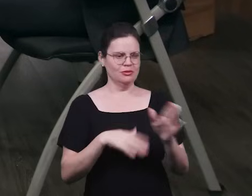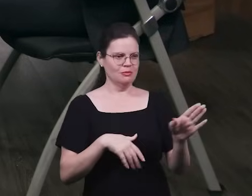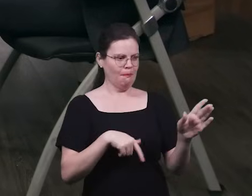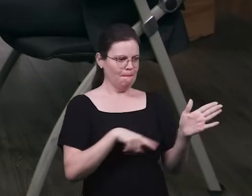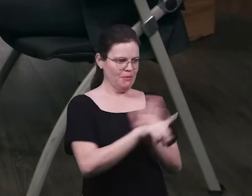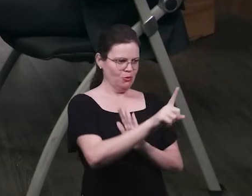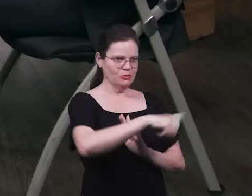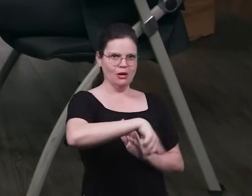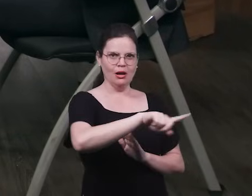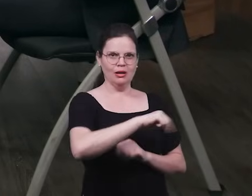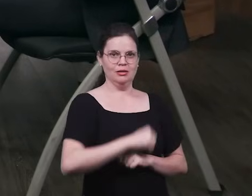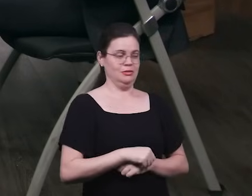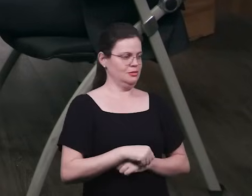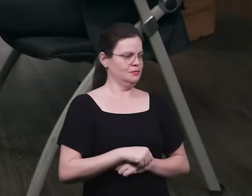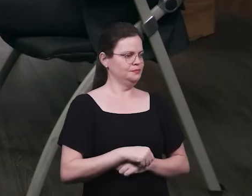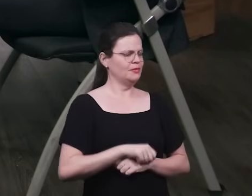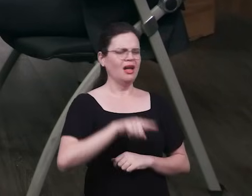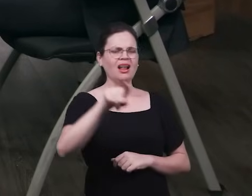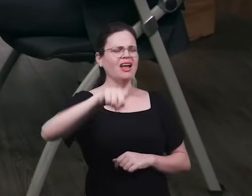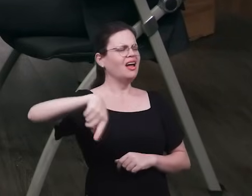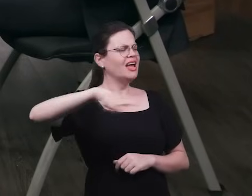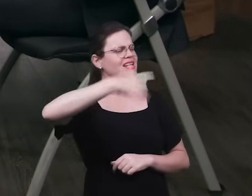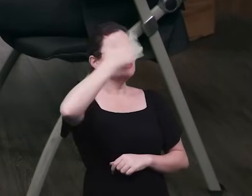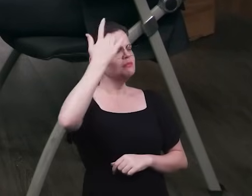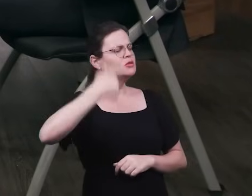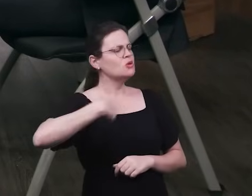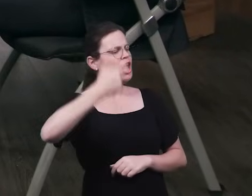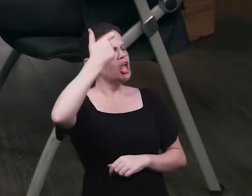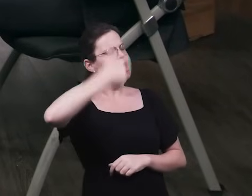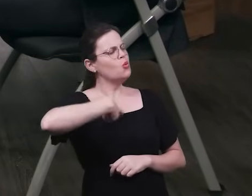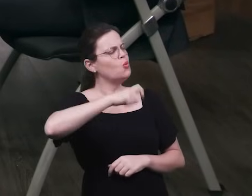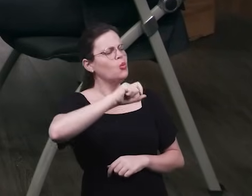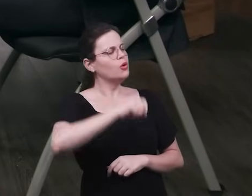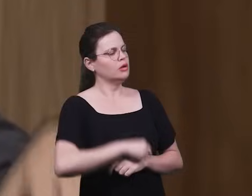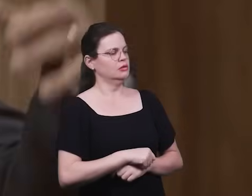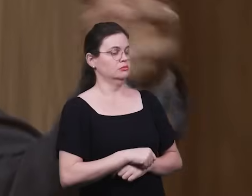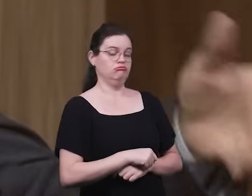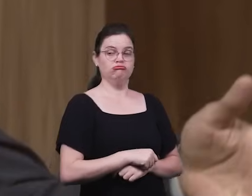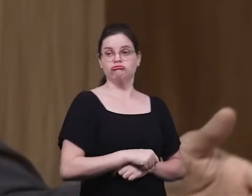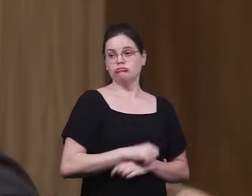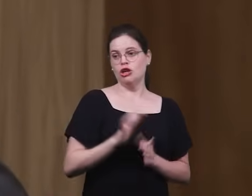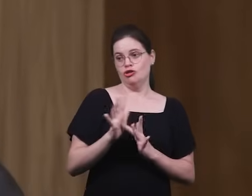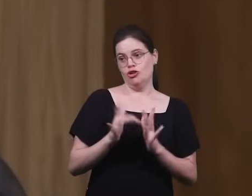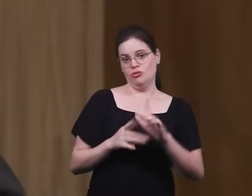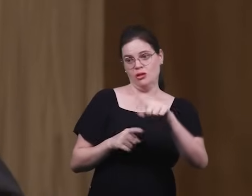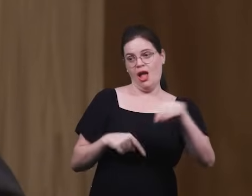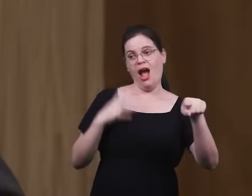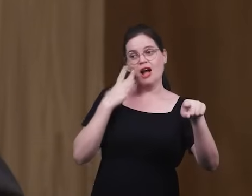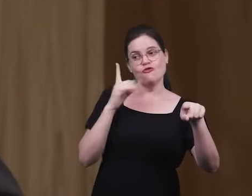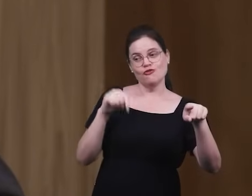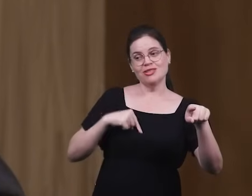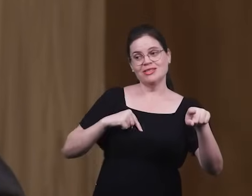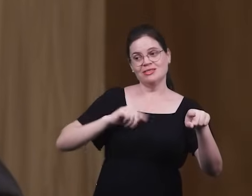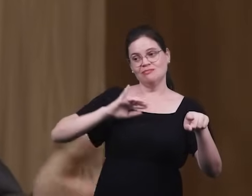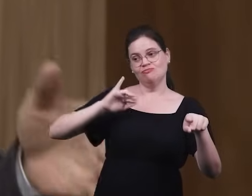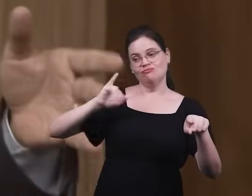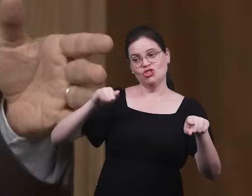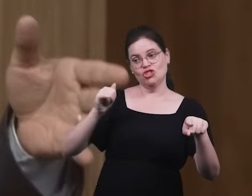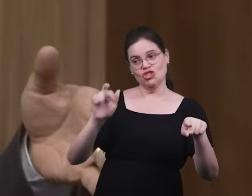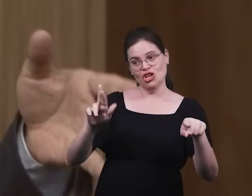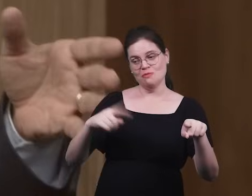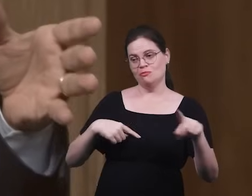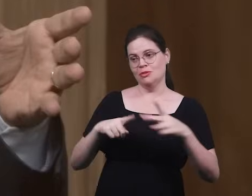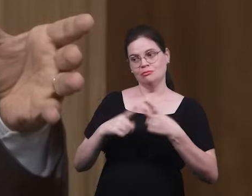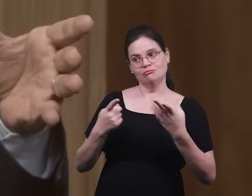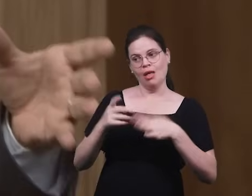uns diz que tu és Jeremias outros Elias um dos Profetas mas quando Pedro responde Tu és